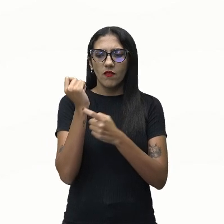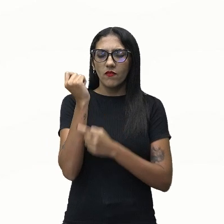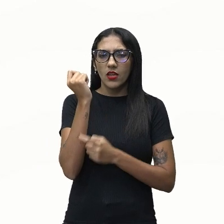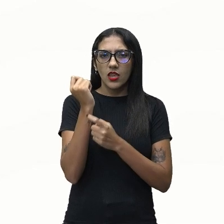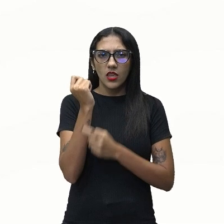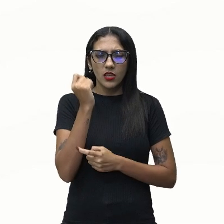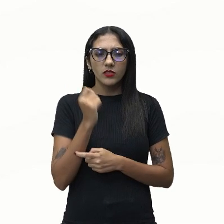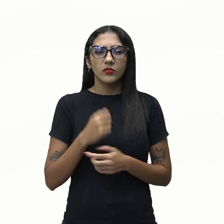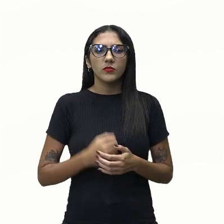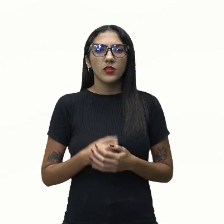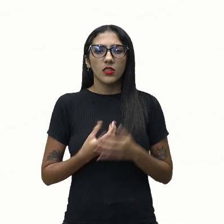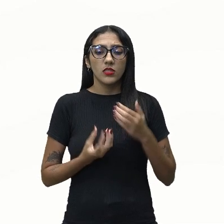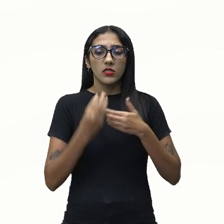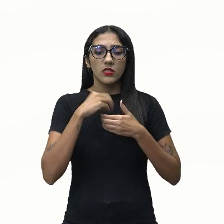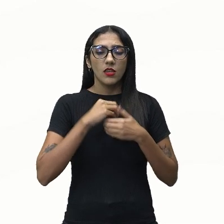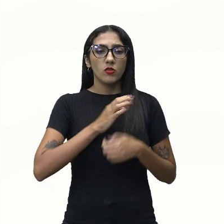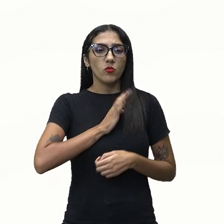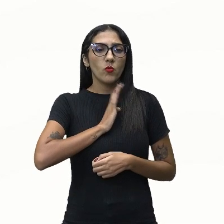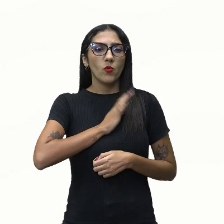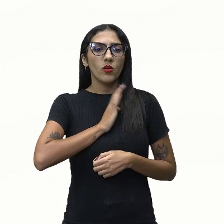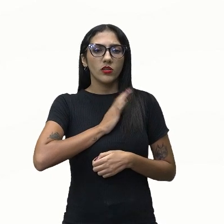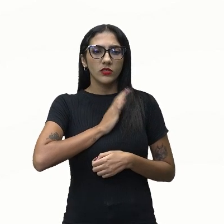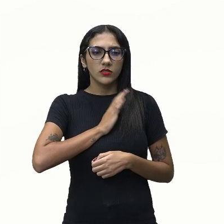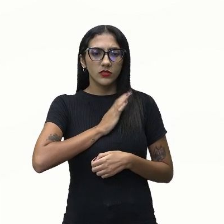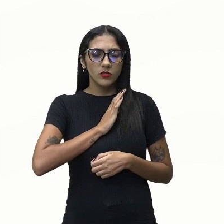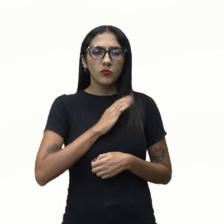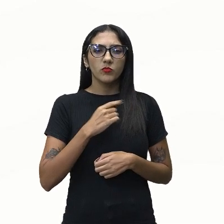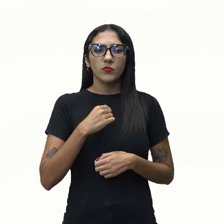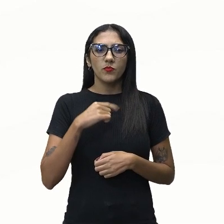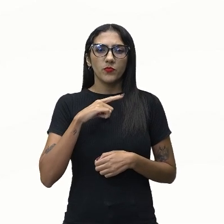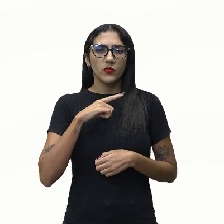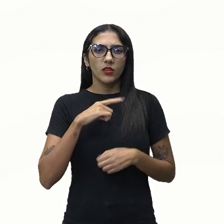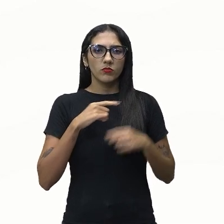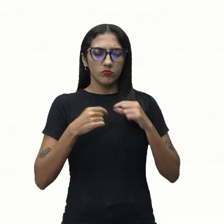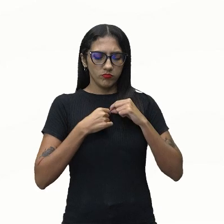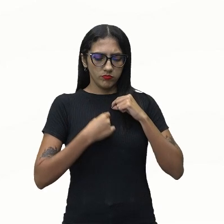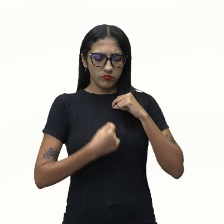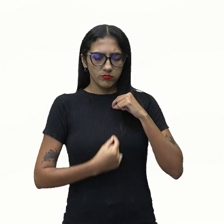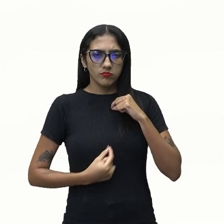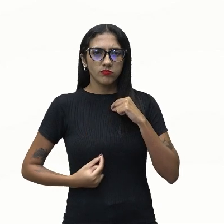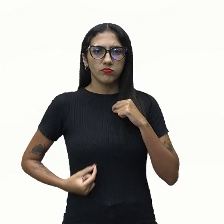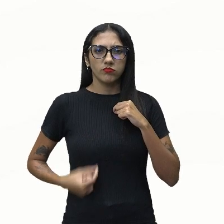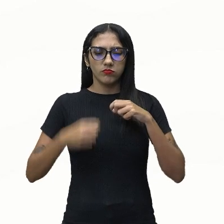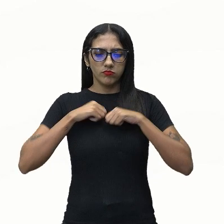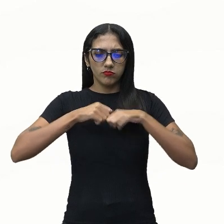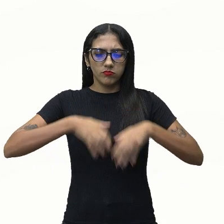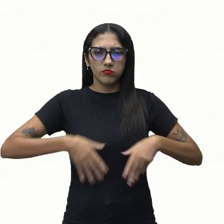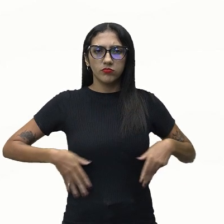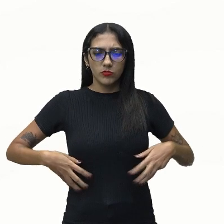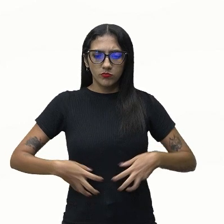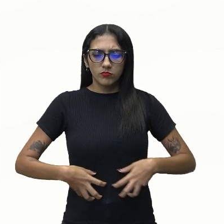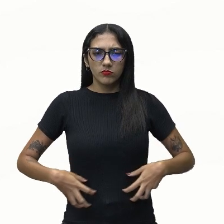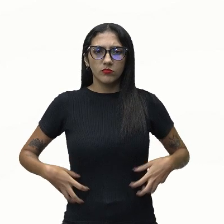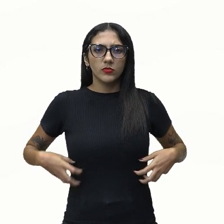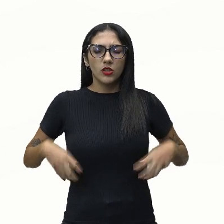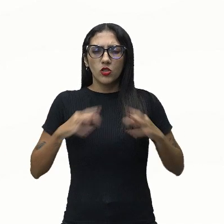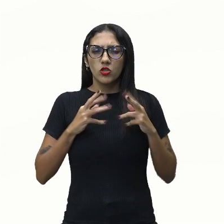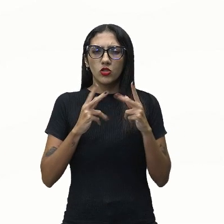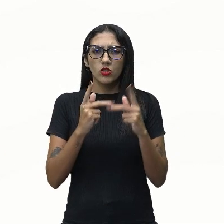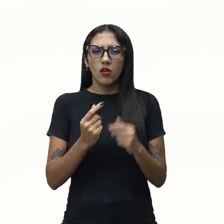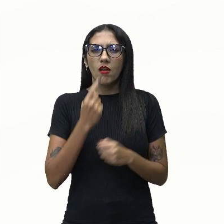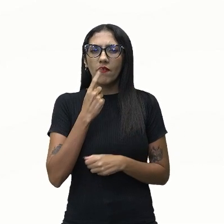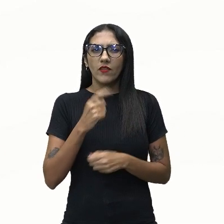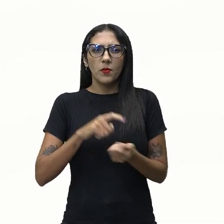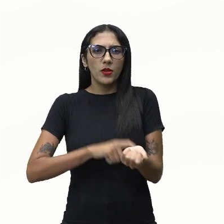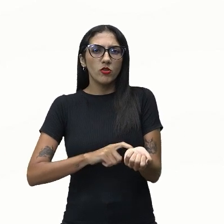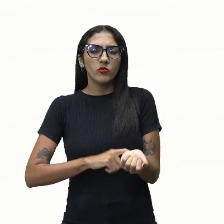do coração, na verdade, vão trazer o sangue que vai ser levado até os órgãos, tá? Então, todo o sangue que vem do coração,